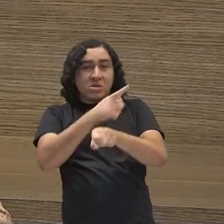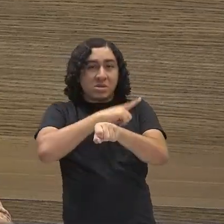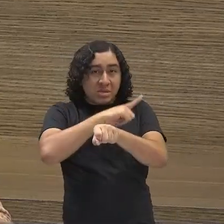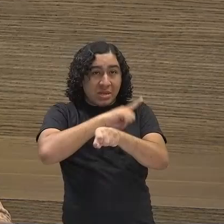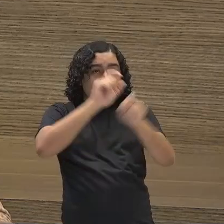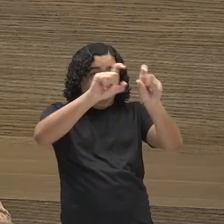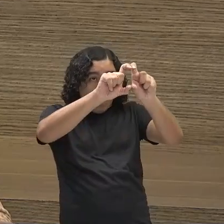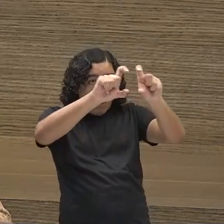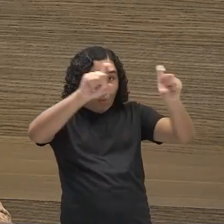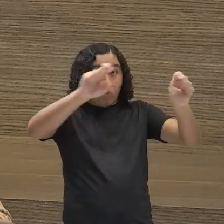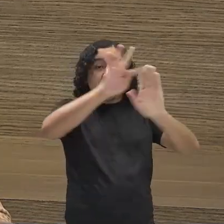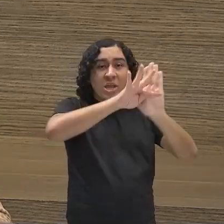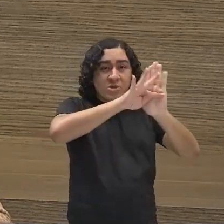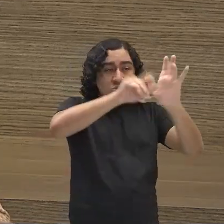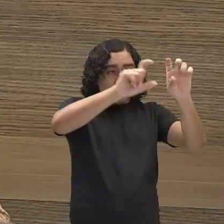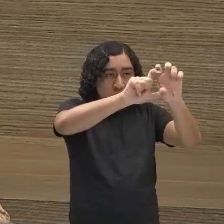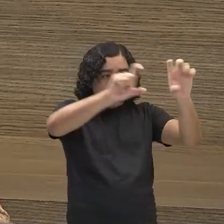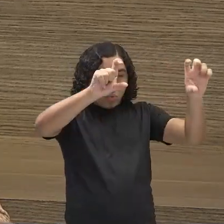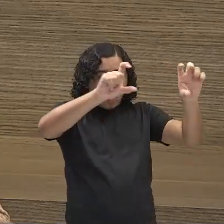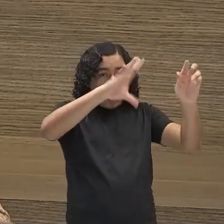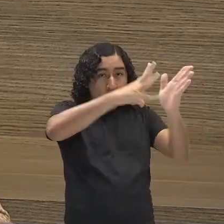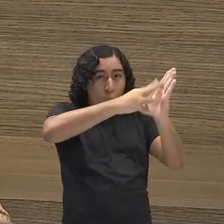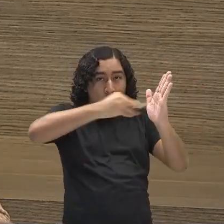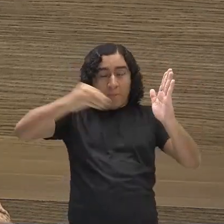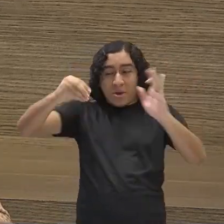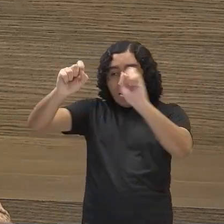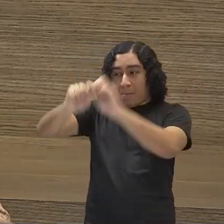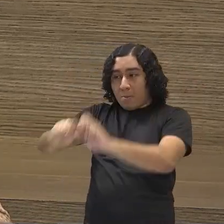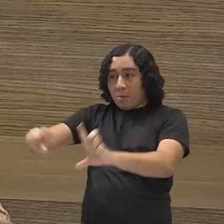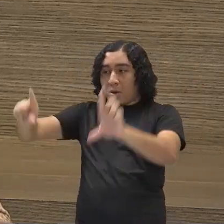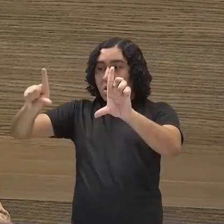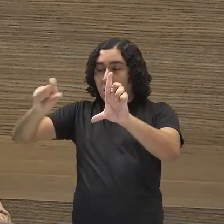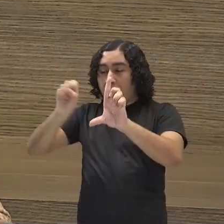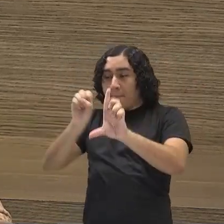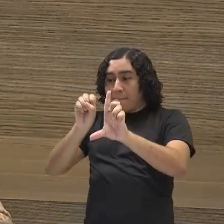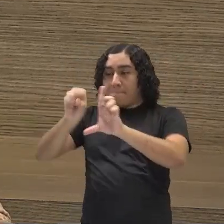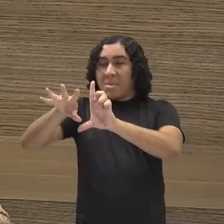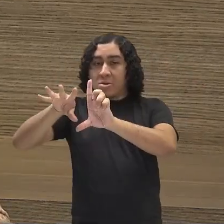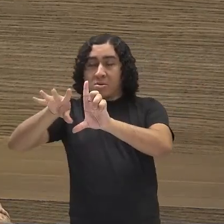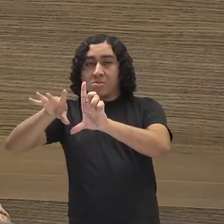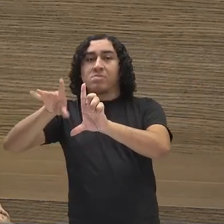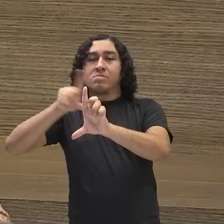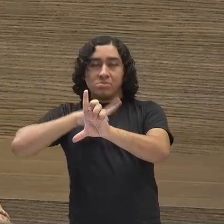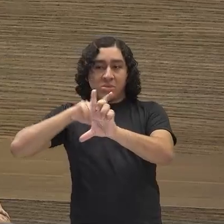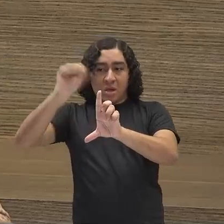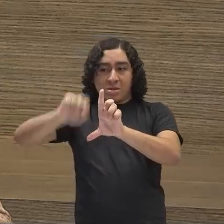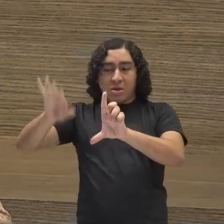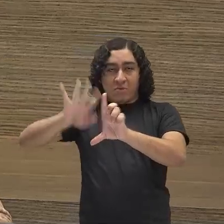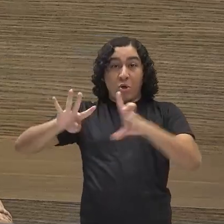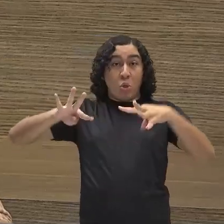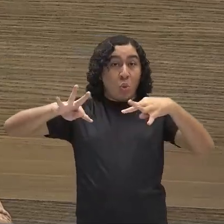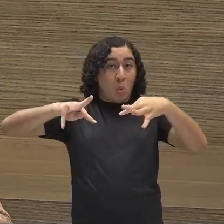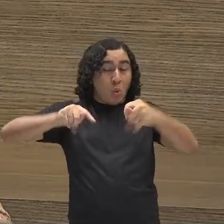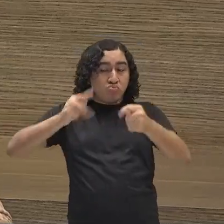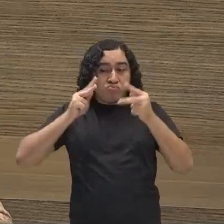para o professor ministrante aqui do estúdio colocar para vocês verem, tá bom? Que vocês estão ali, mas vocês, por